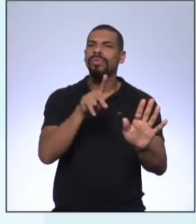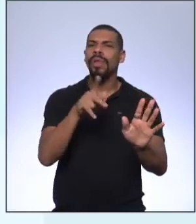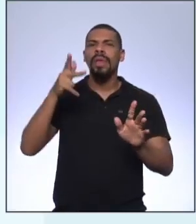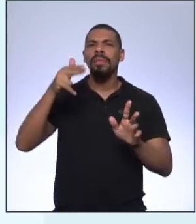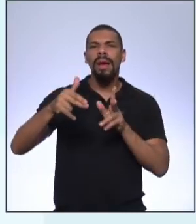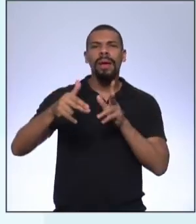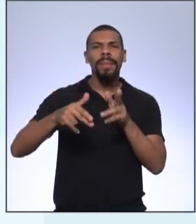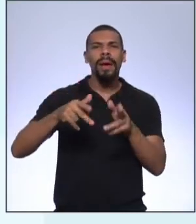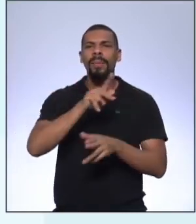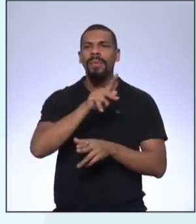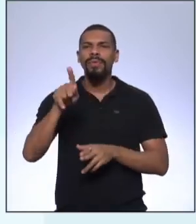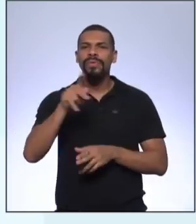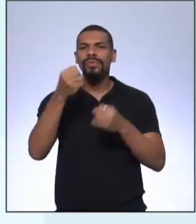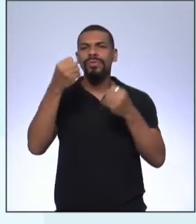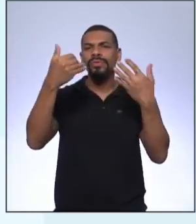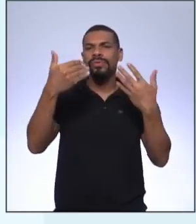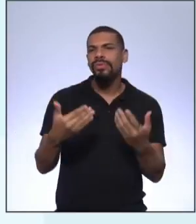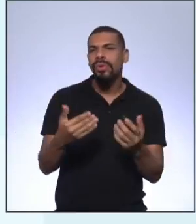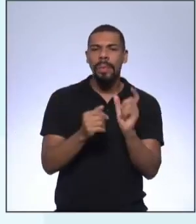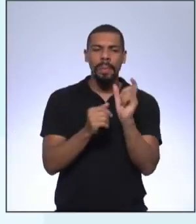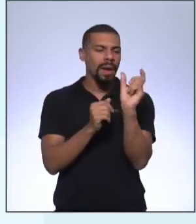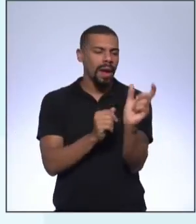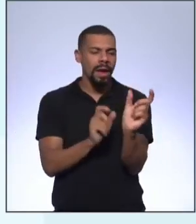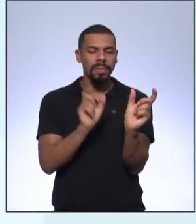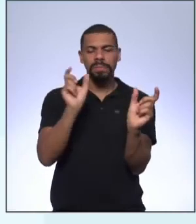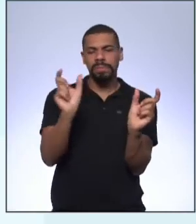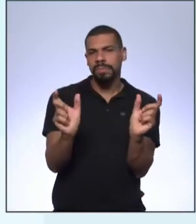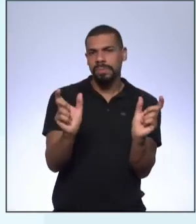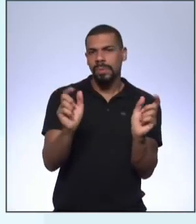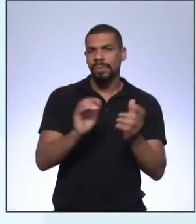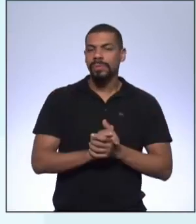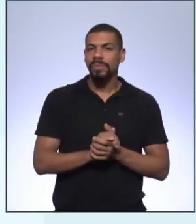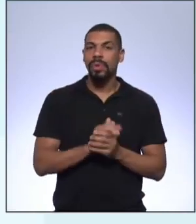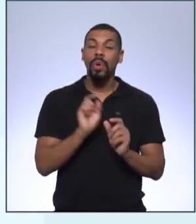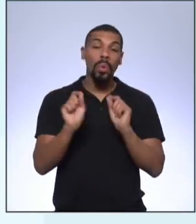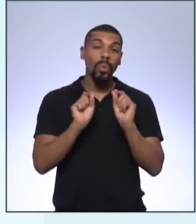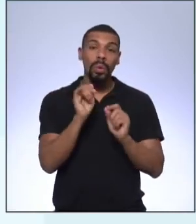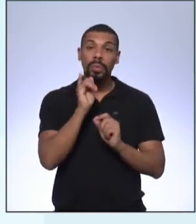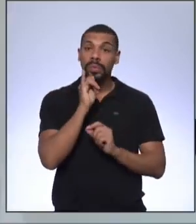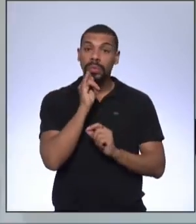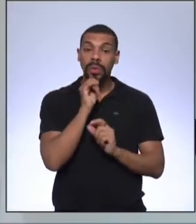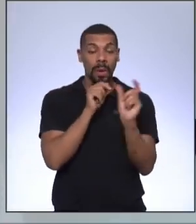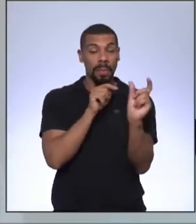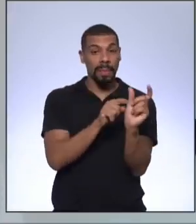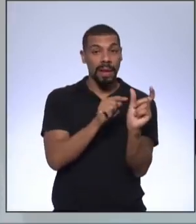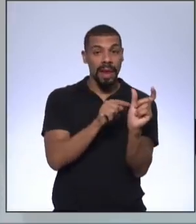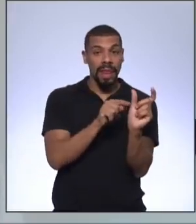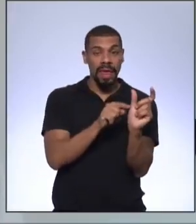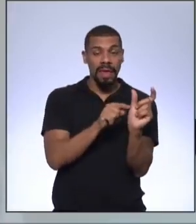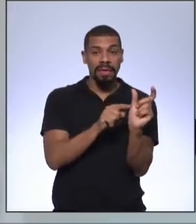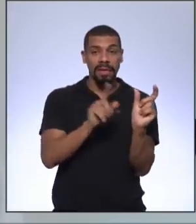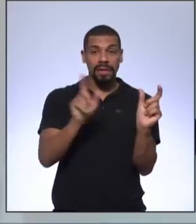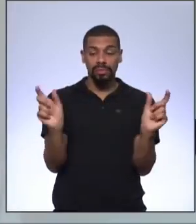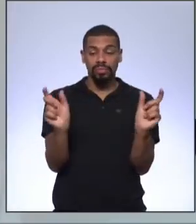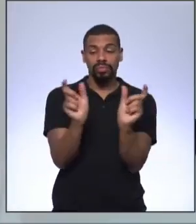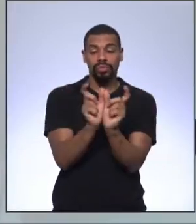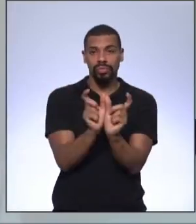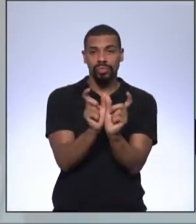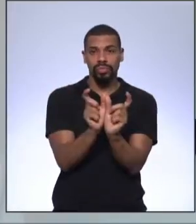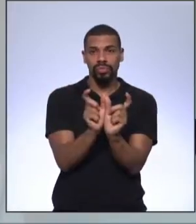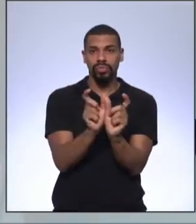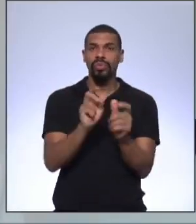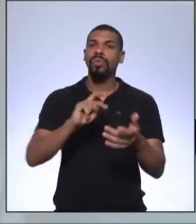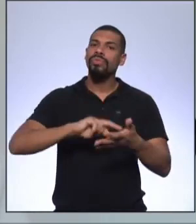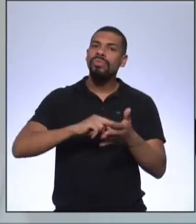está falando sobre prefixo e sufixo. Eles se juntam a determinadas palavras. E quando eles se juntam,